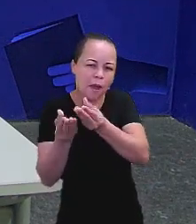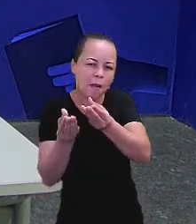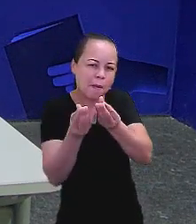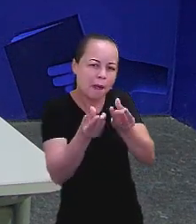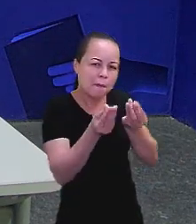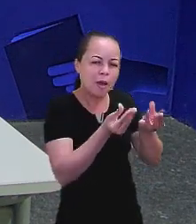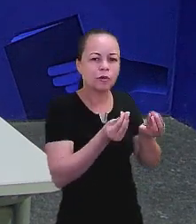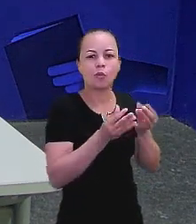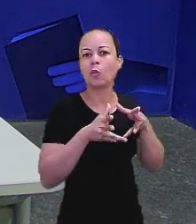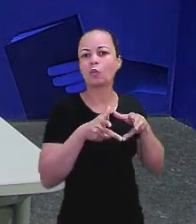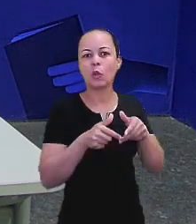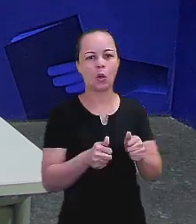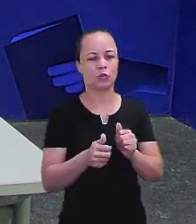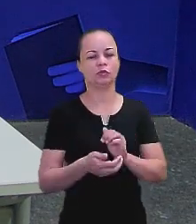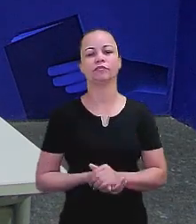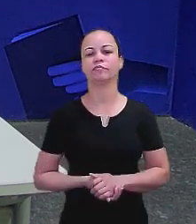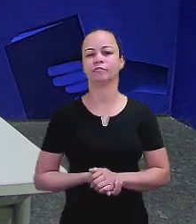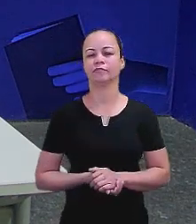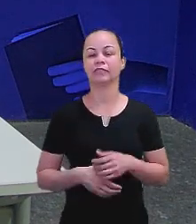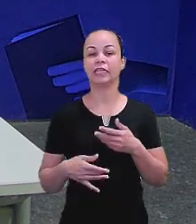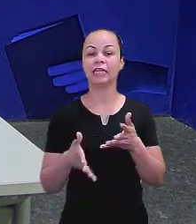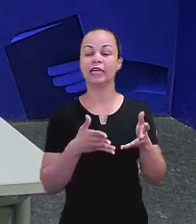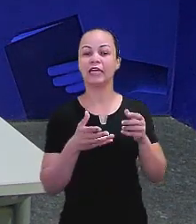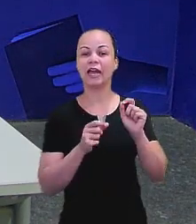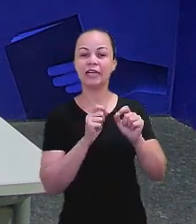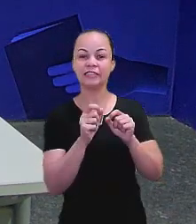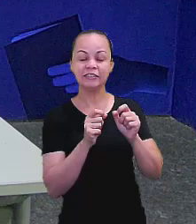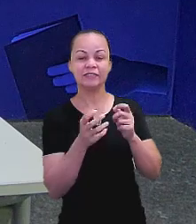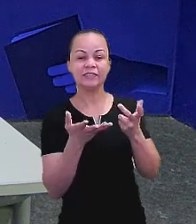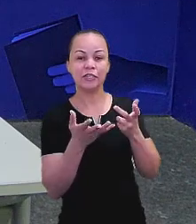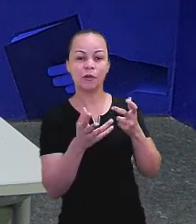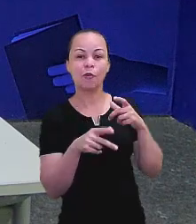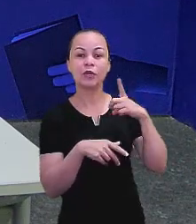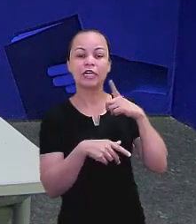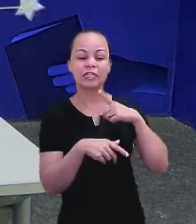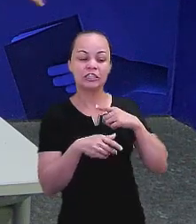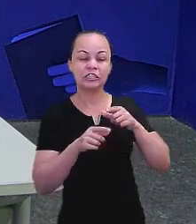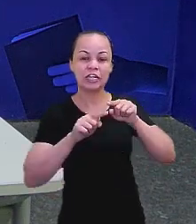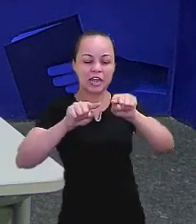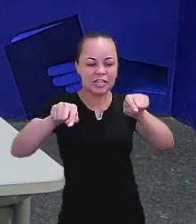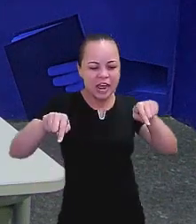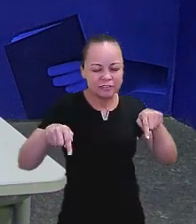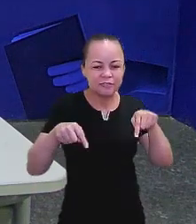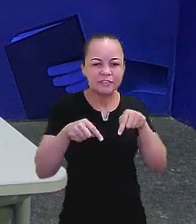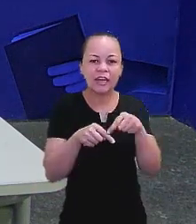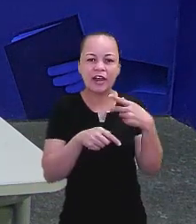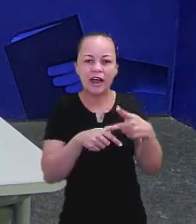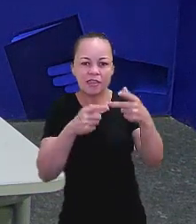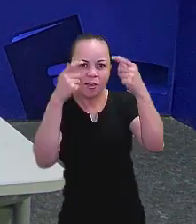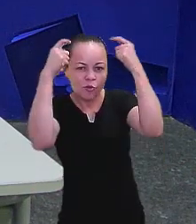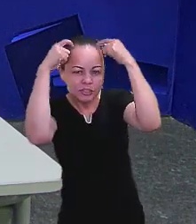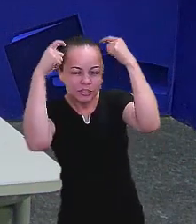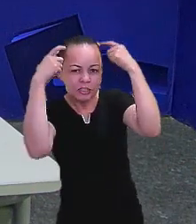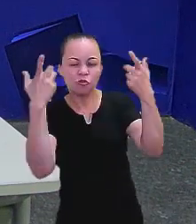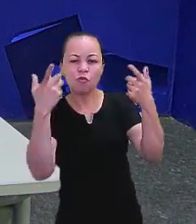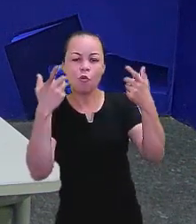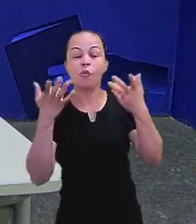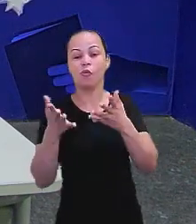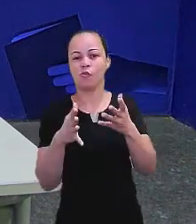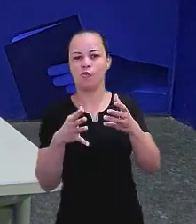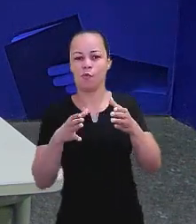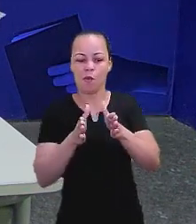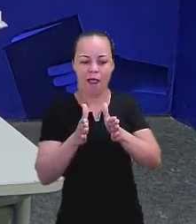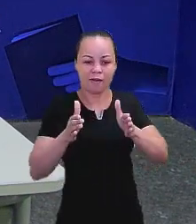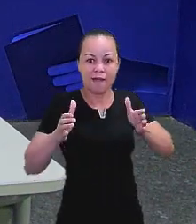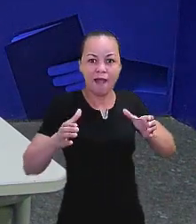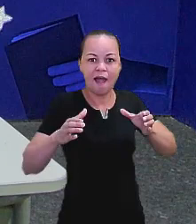E adivinha só o que tinha na sala do ursinho? Uma caixa enorme com um presente